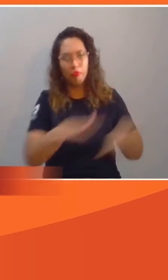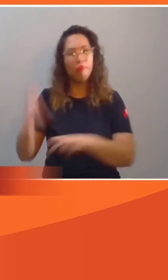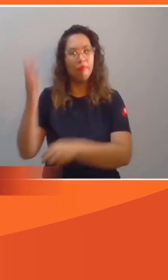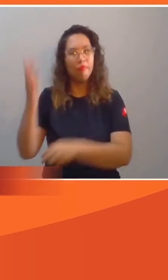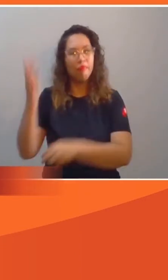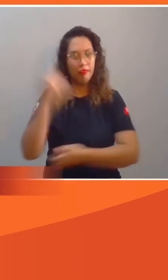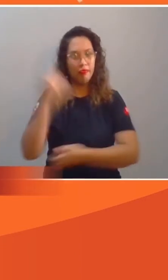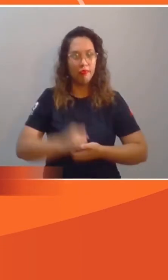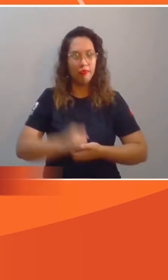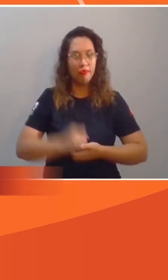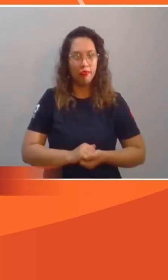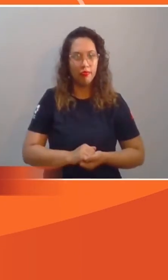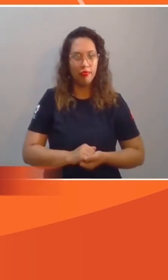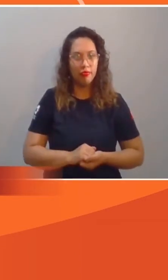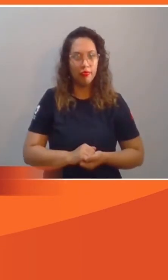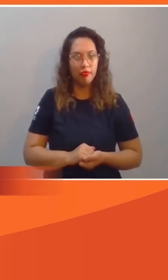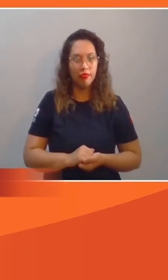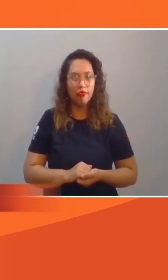semana.